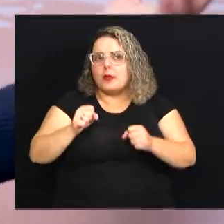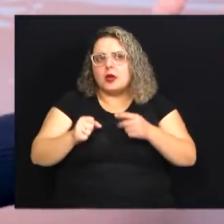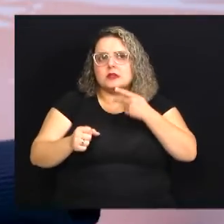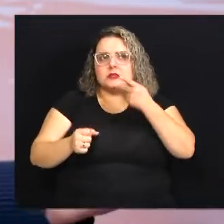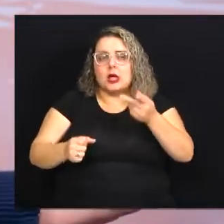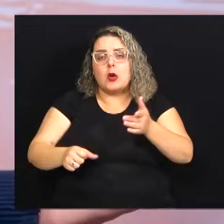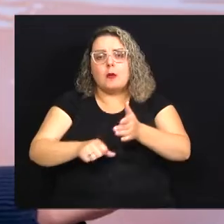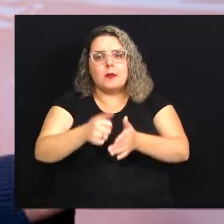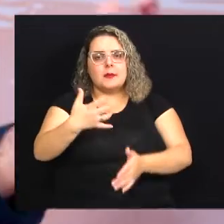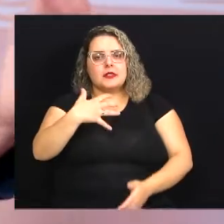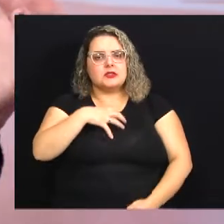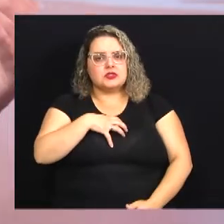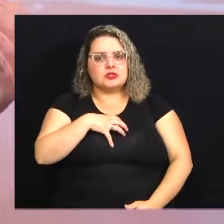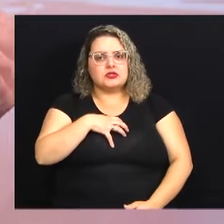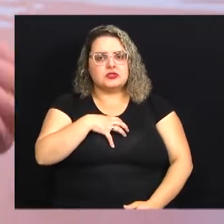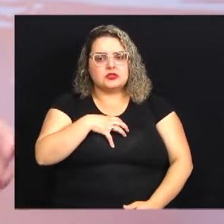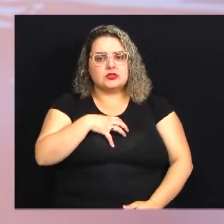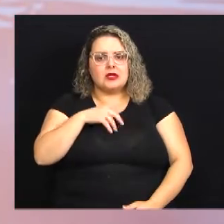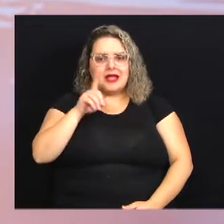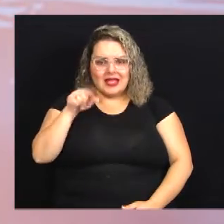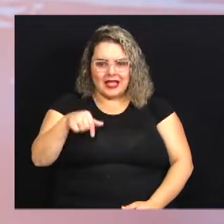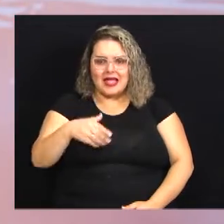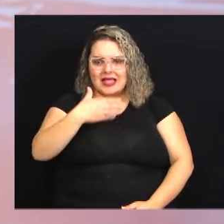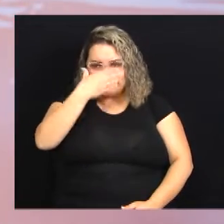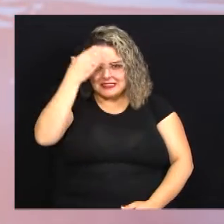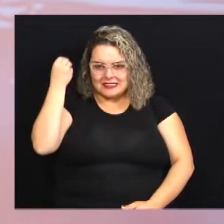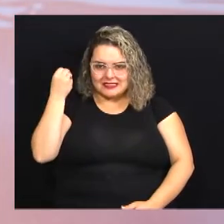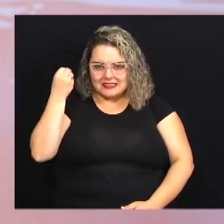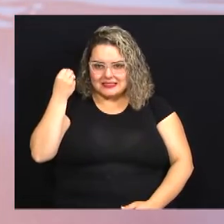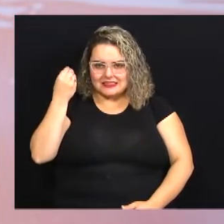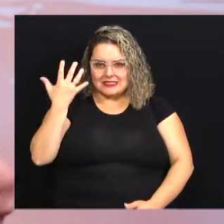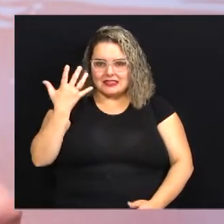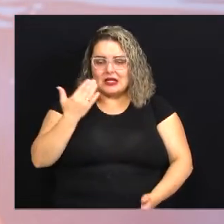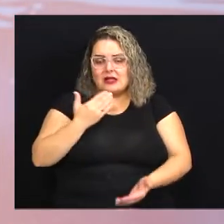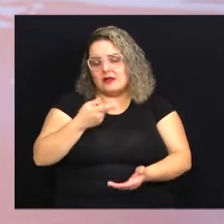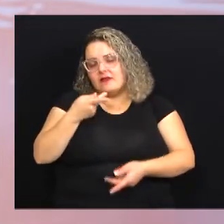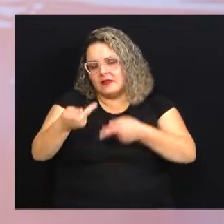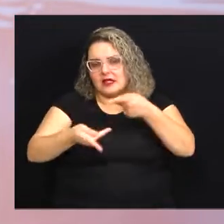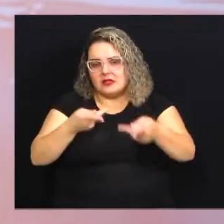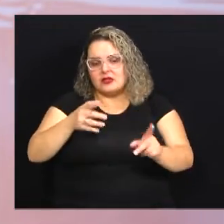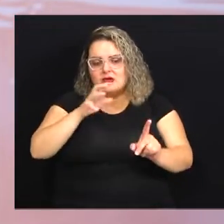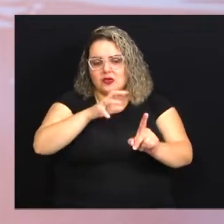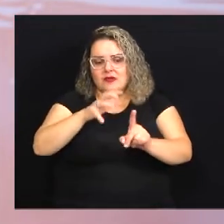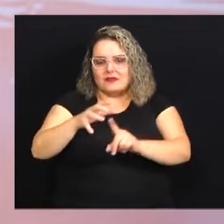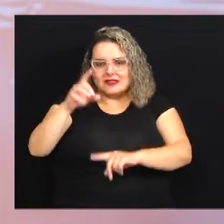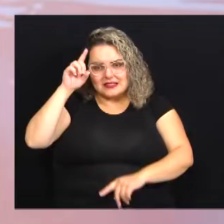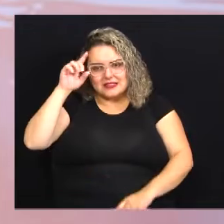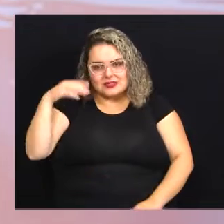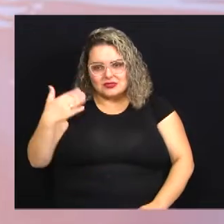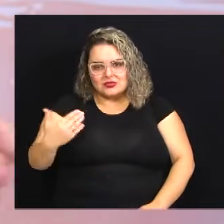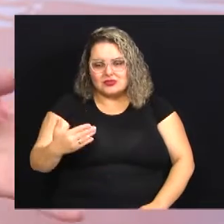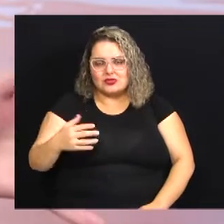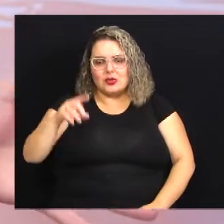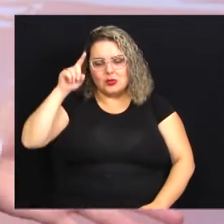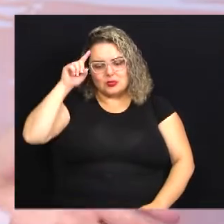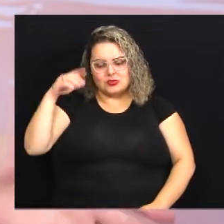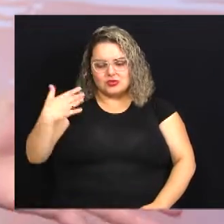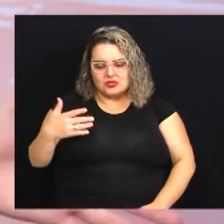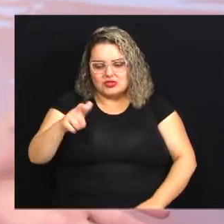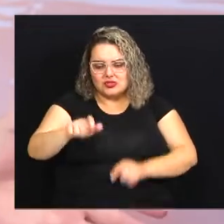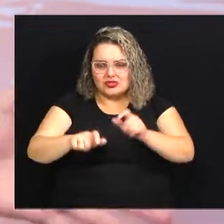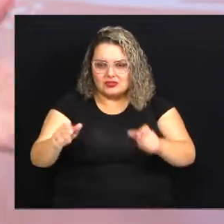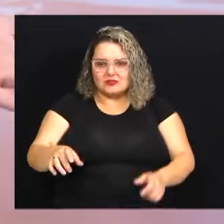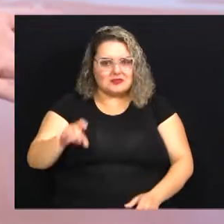primeiro sintoma é esse esquecimento que acaba, como a senhora disse, afetando o dia a dia, a rotina da pessoa. Mas é